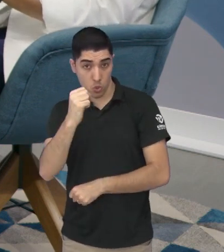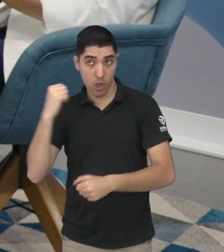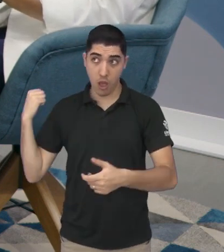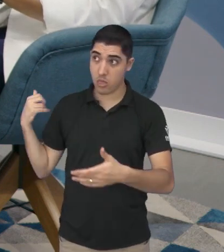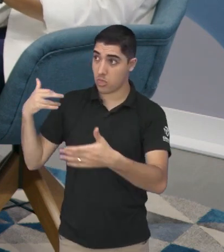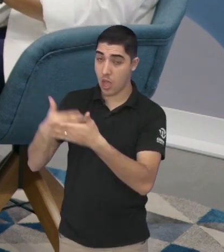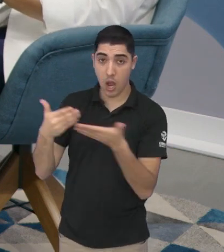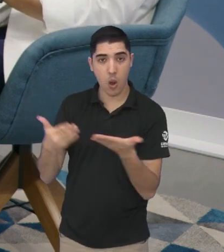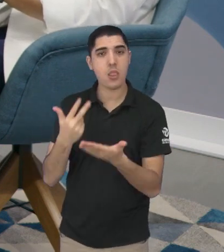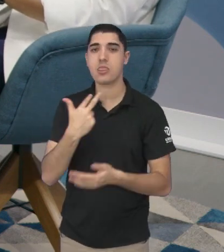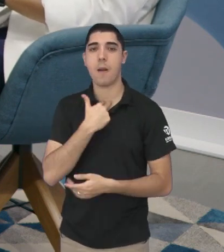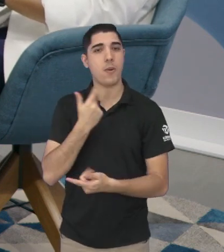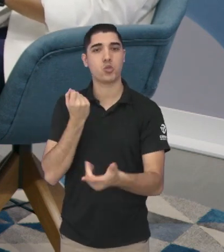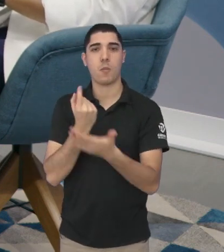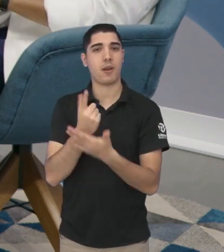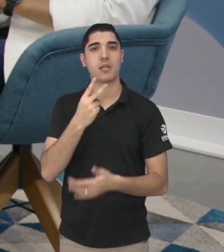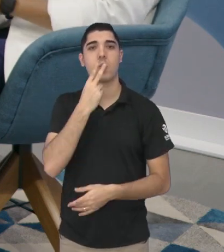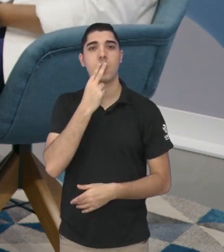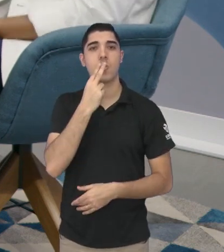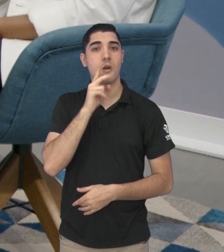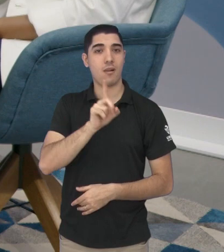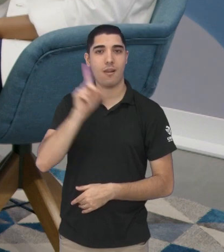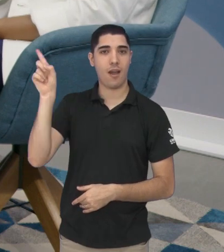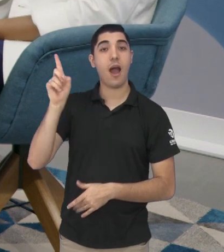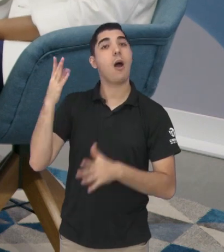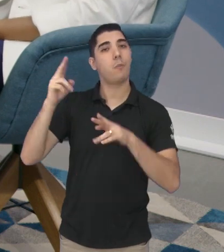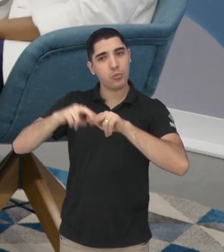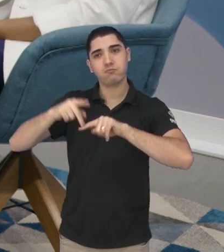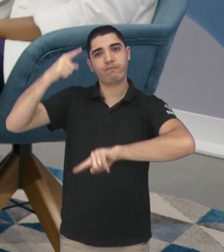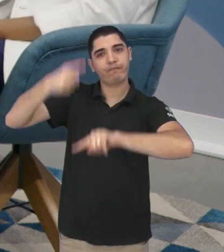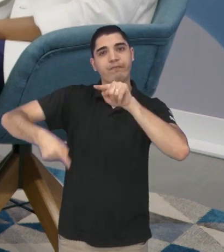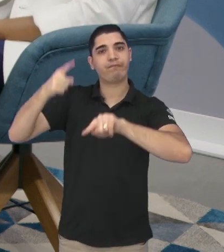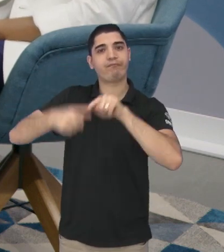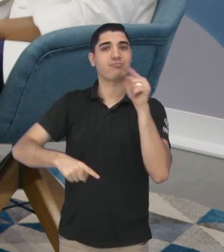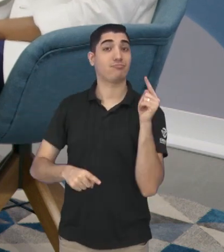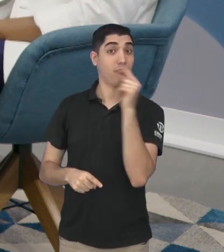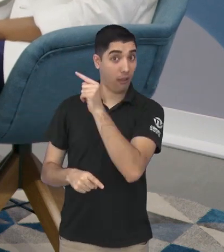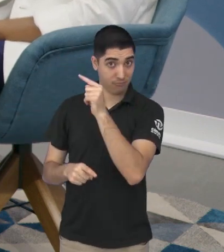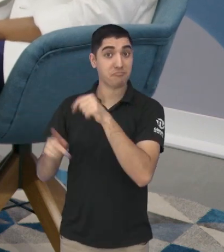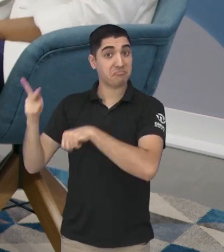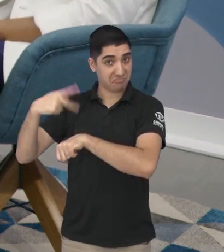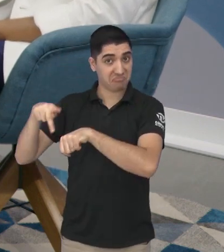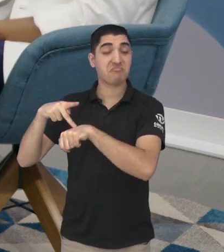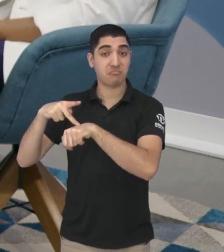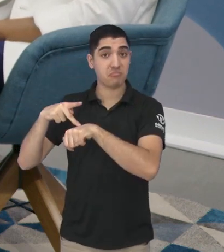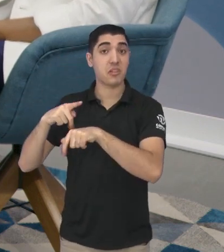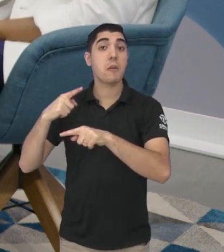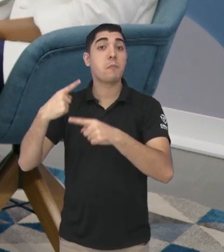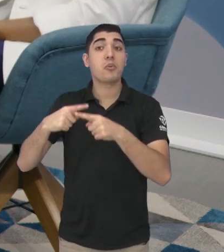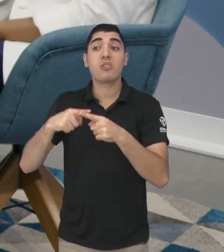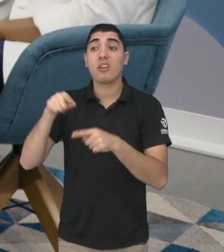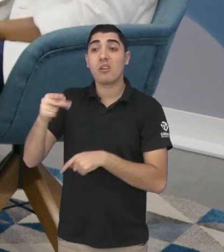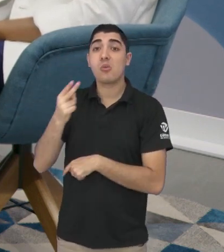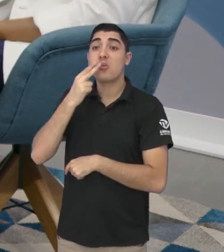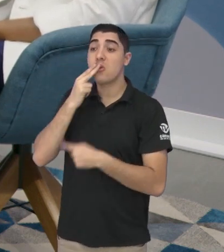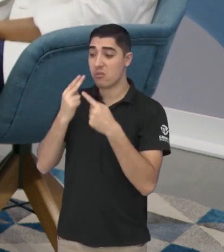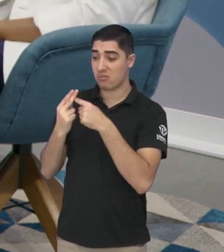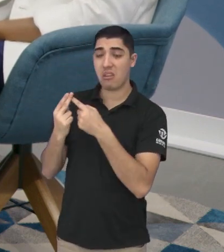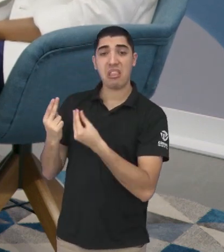mais comprar cigarro, que é uma forma de tentar aos poucos erradicar mesmo, né, algo que não tem benefício nenhum,